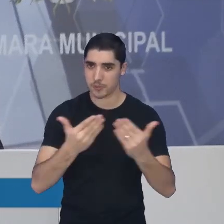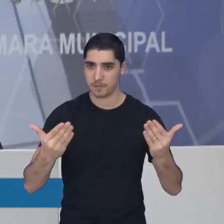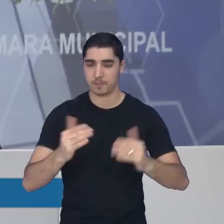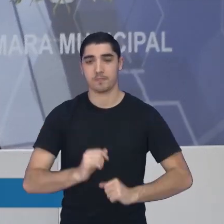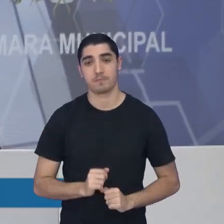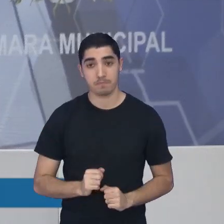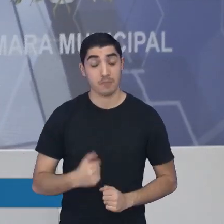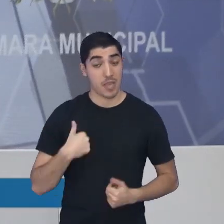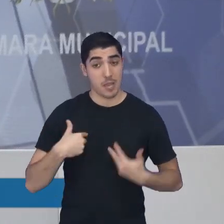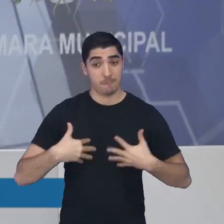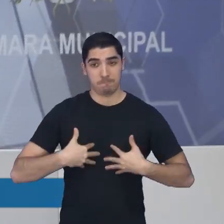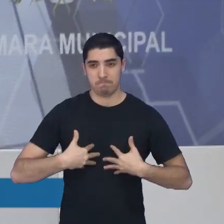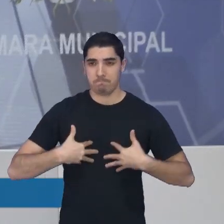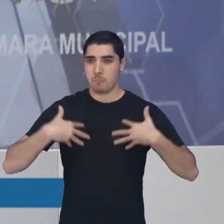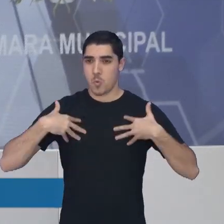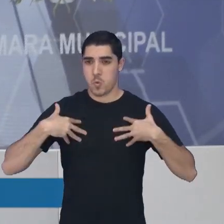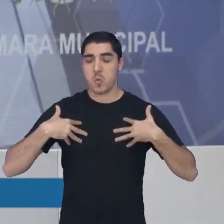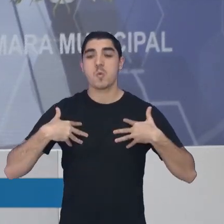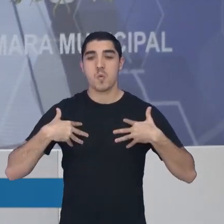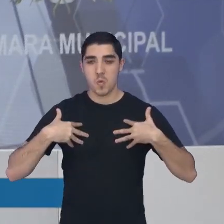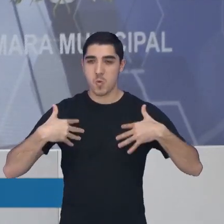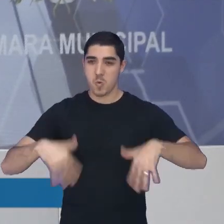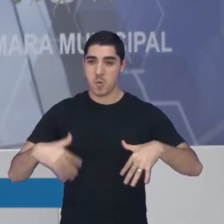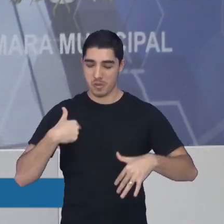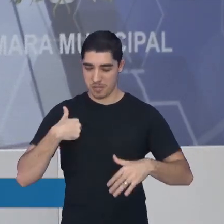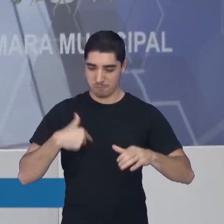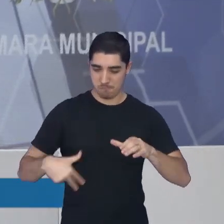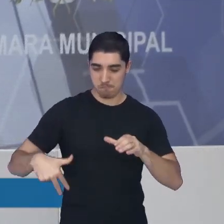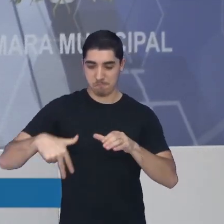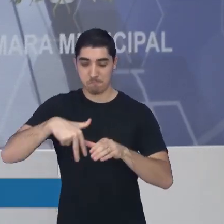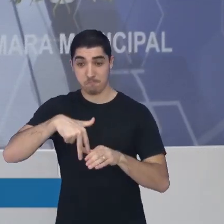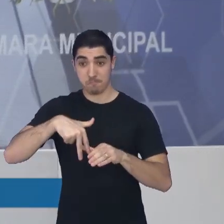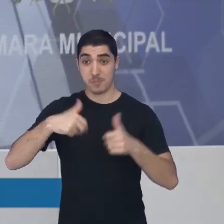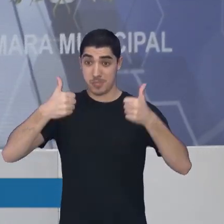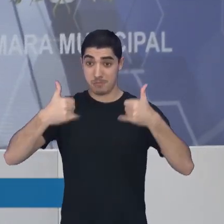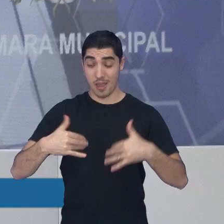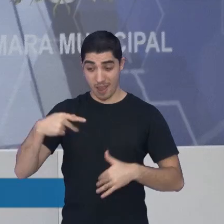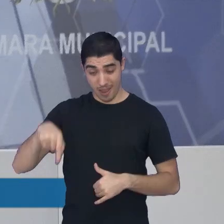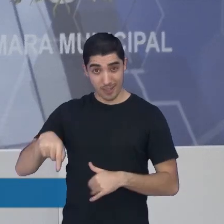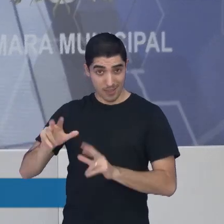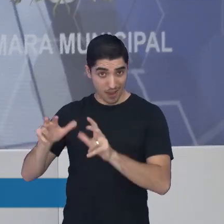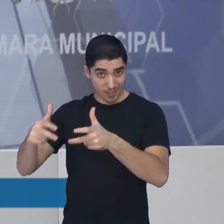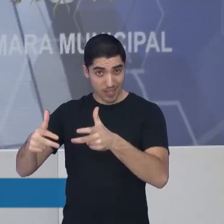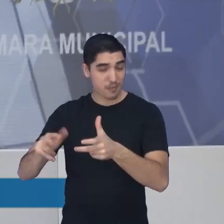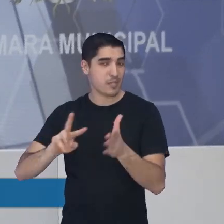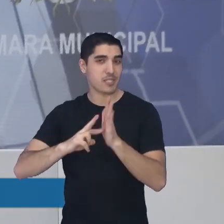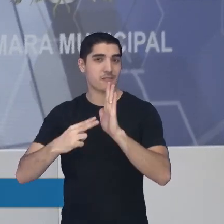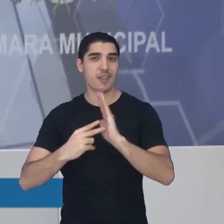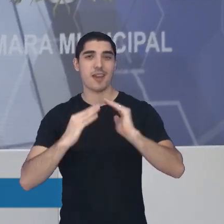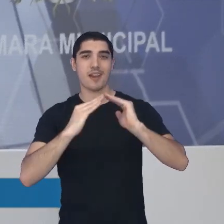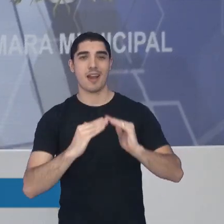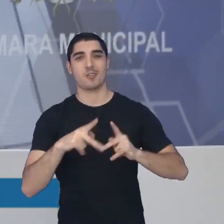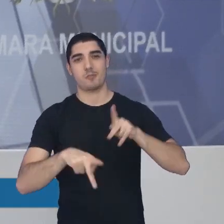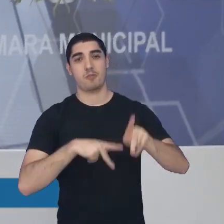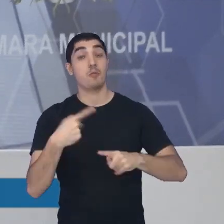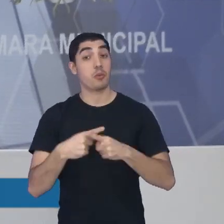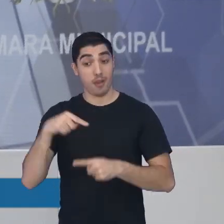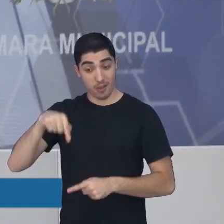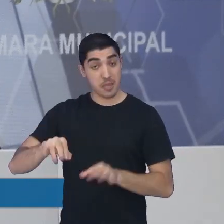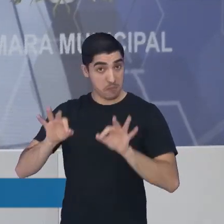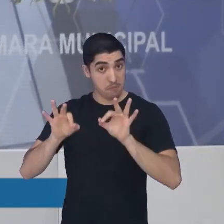É uma honra estar aqui hoje, ocupando a tribuna desta casa, considerada a Casa do Povo, onde a democracia é